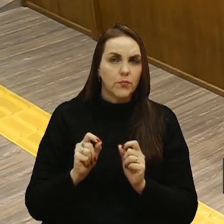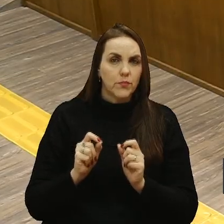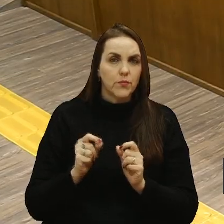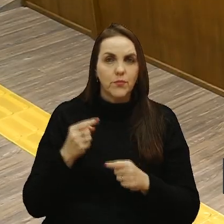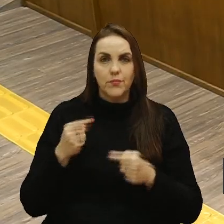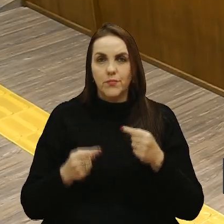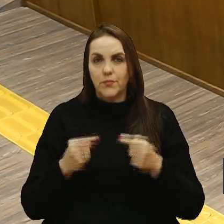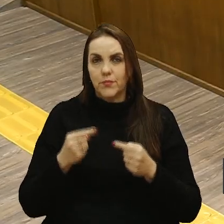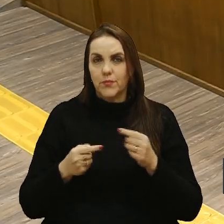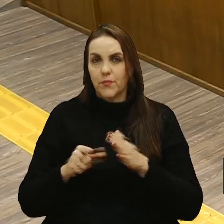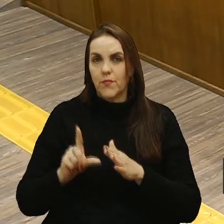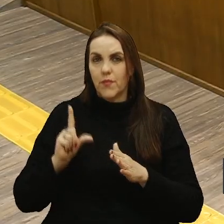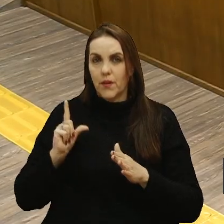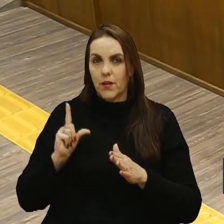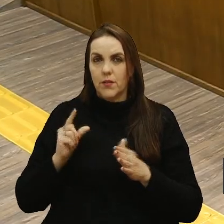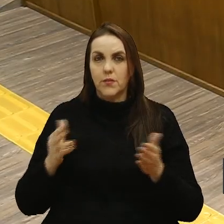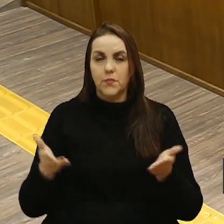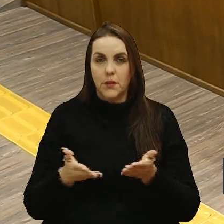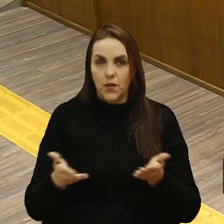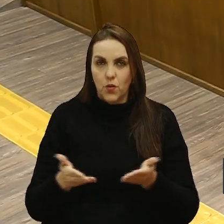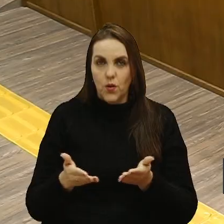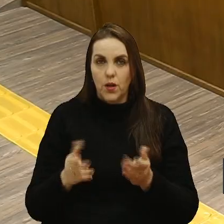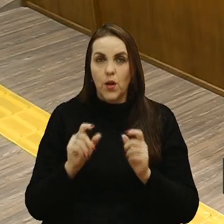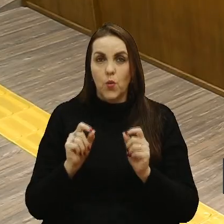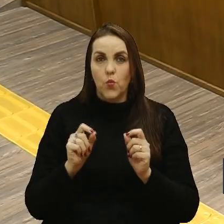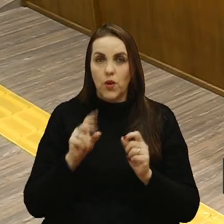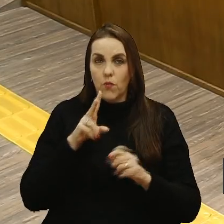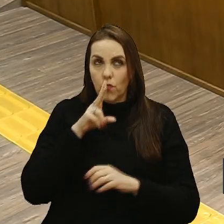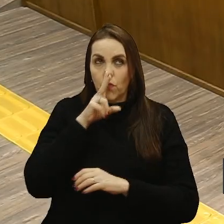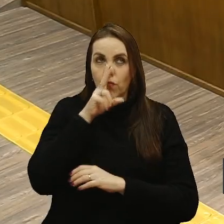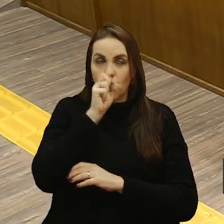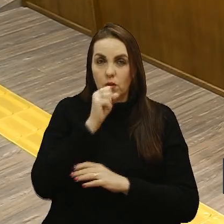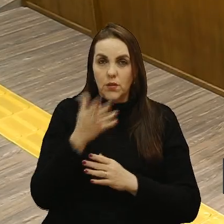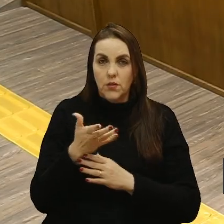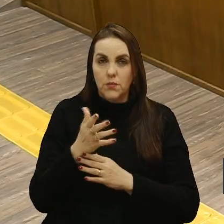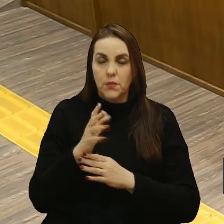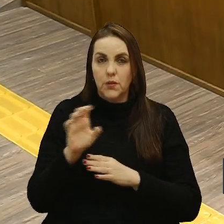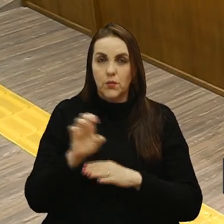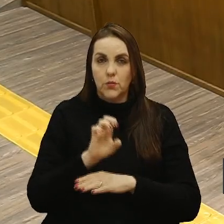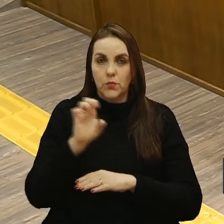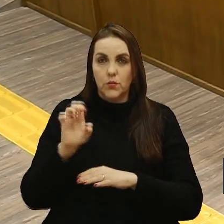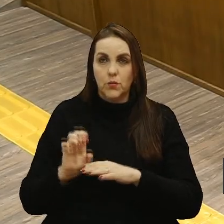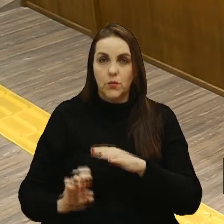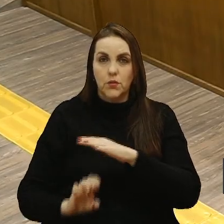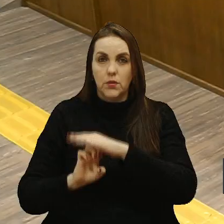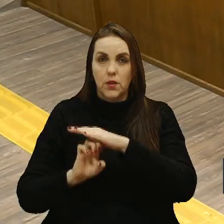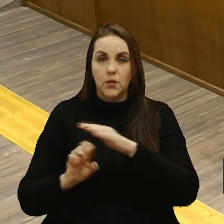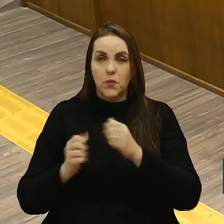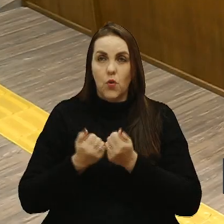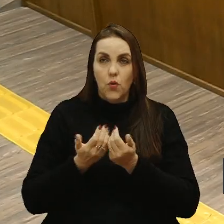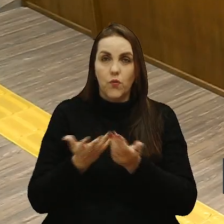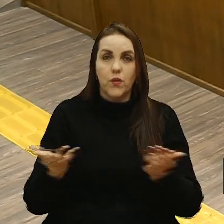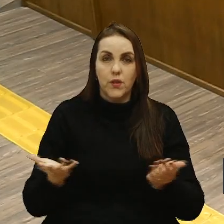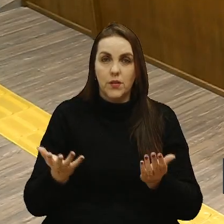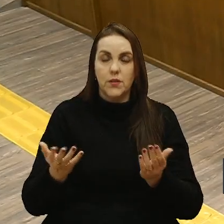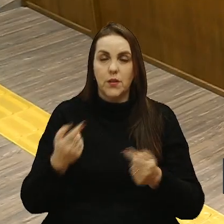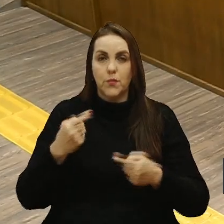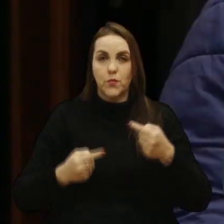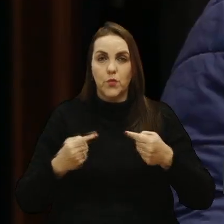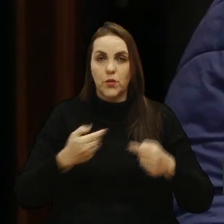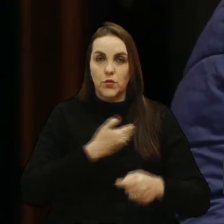discussão anterior para essa é o fortalecimento do Estado para a oferta das políticas